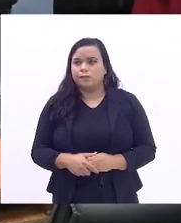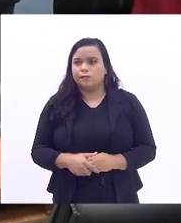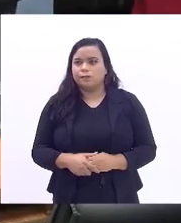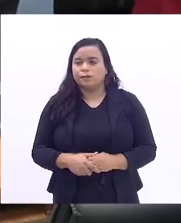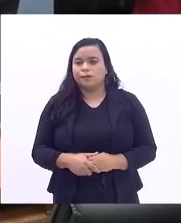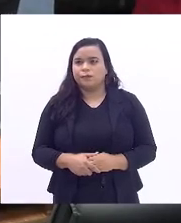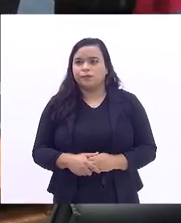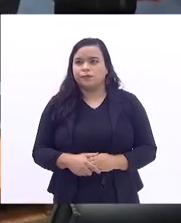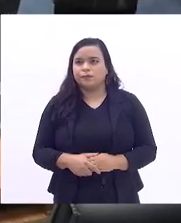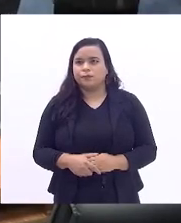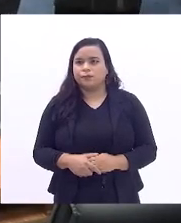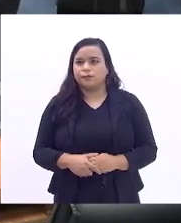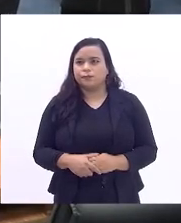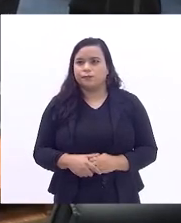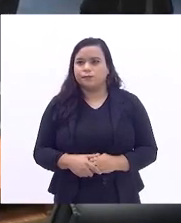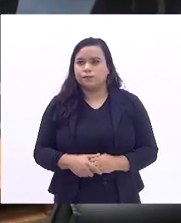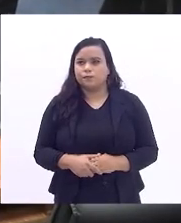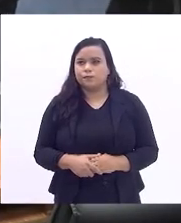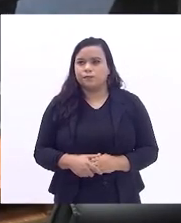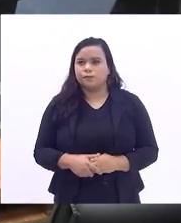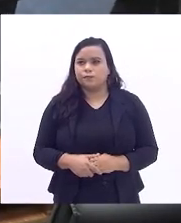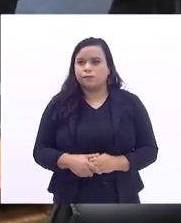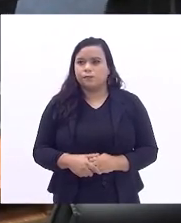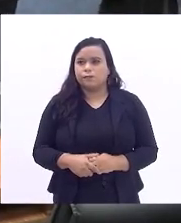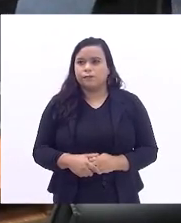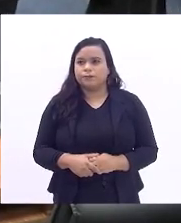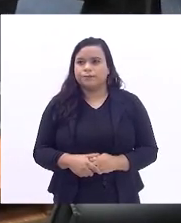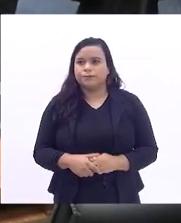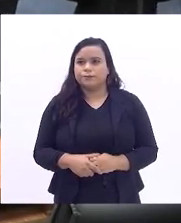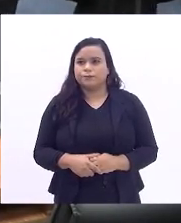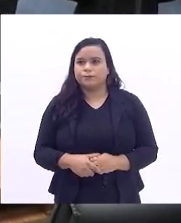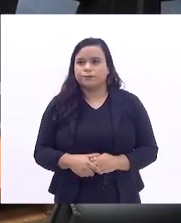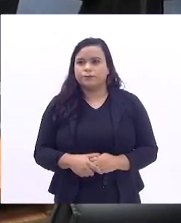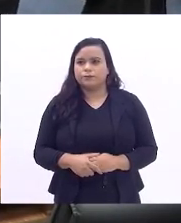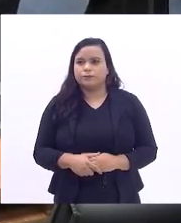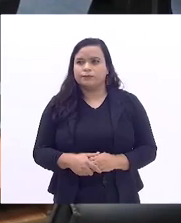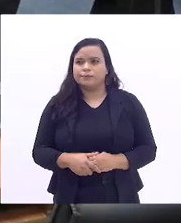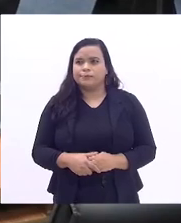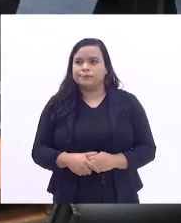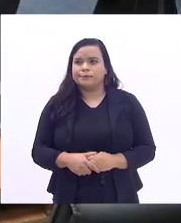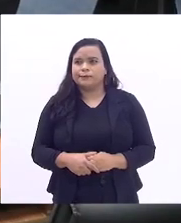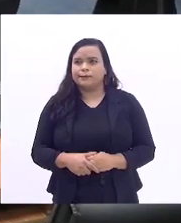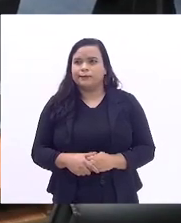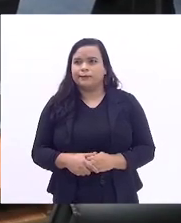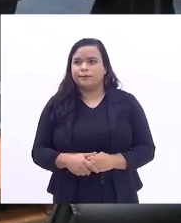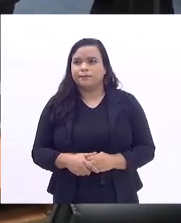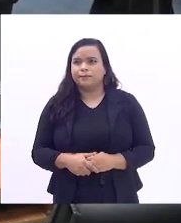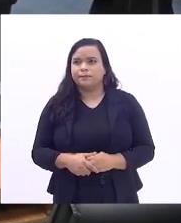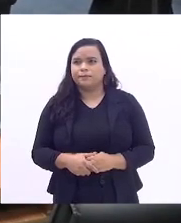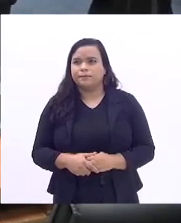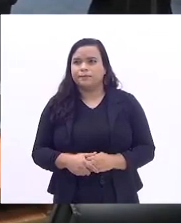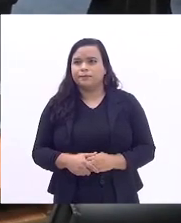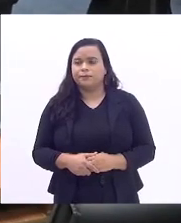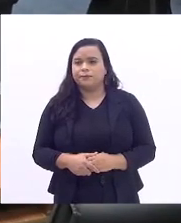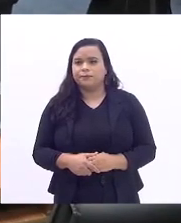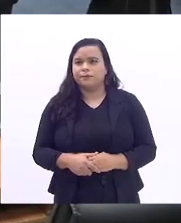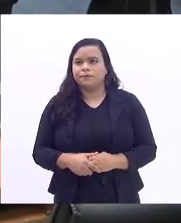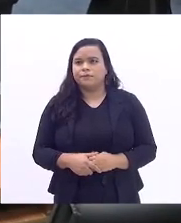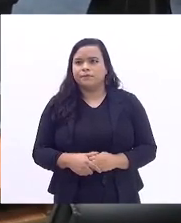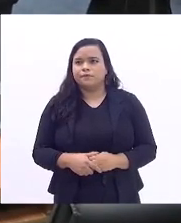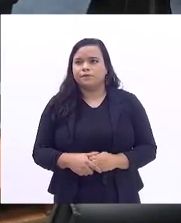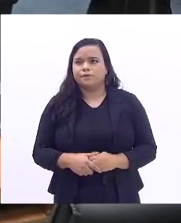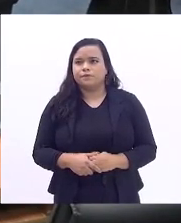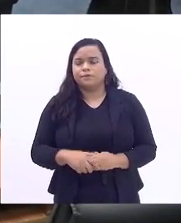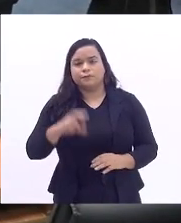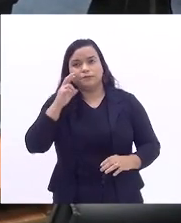eu vou provar tremendo aqui tá E aí e eu vou chamar os trabalhos áudio mas ele entendeu com emenda